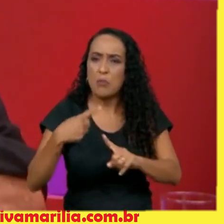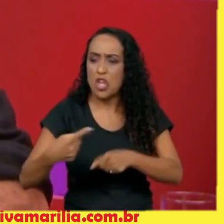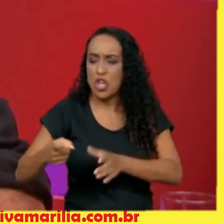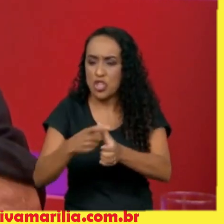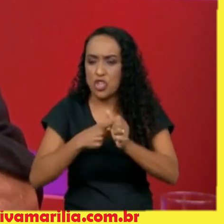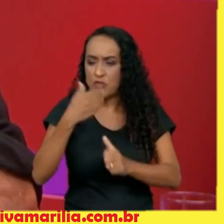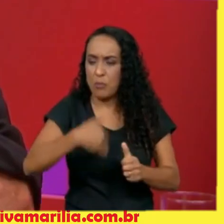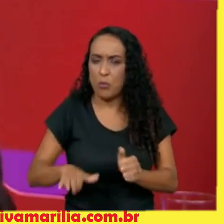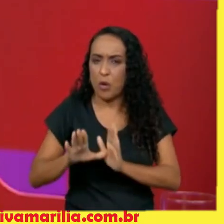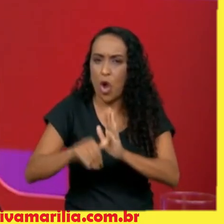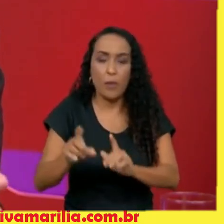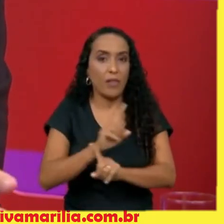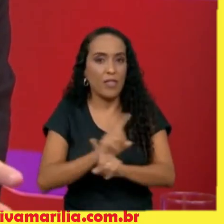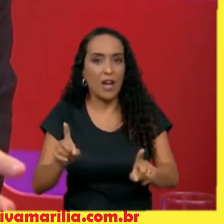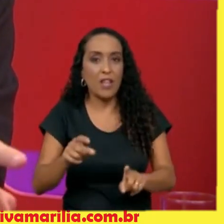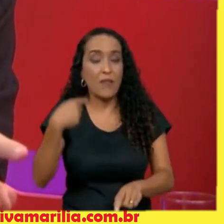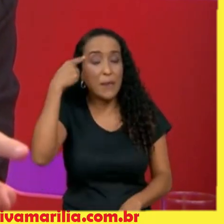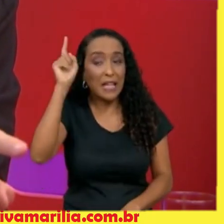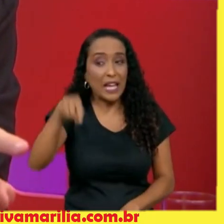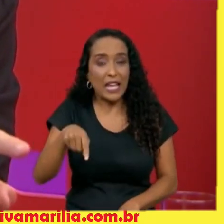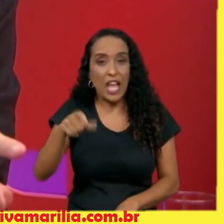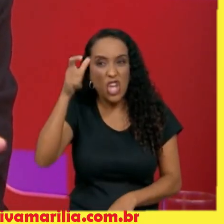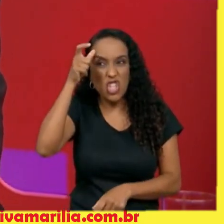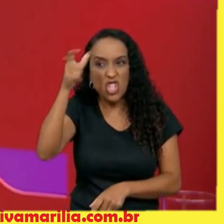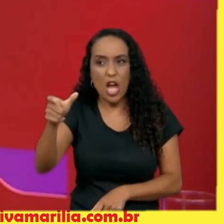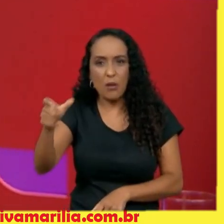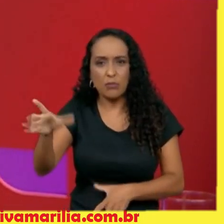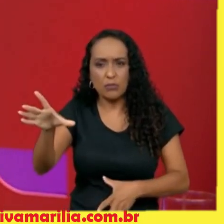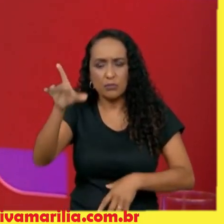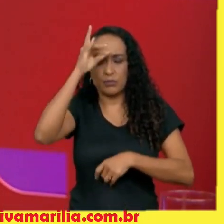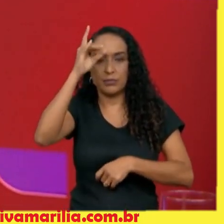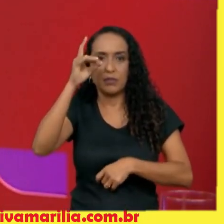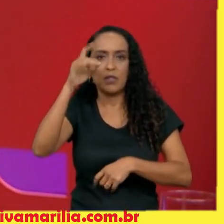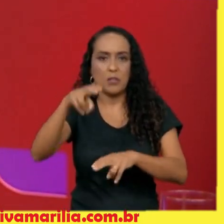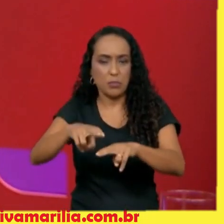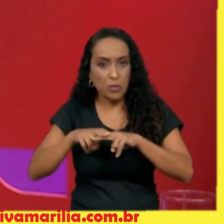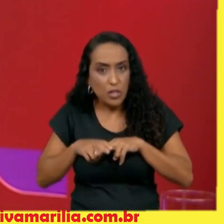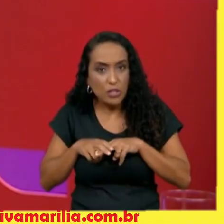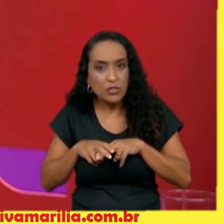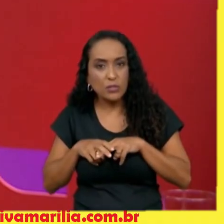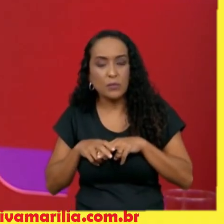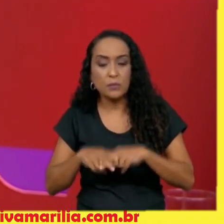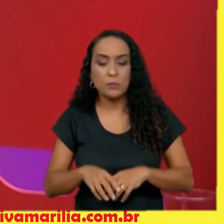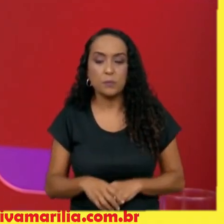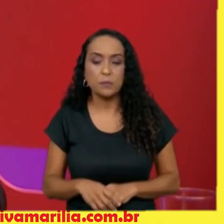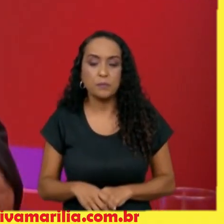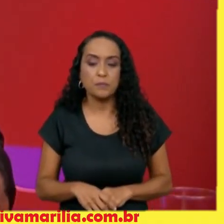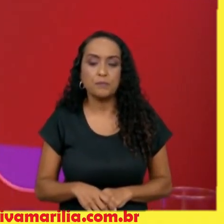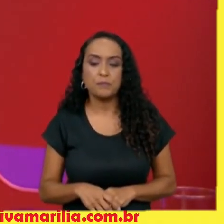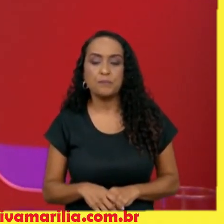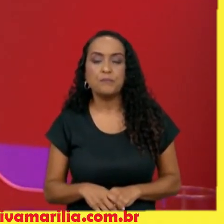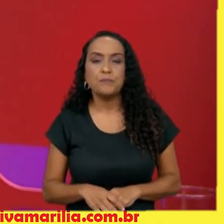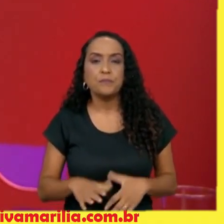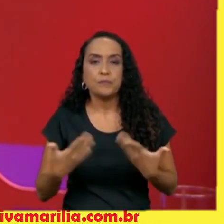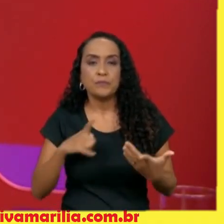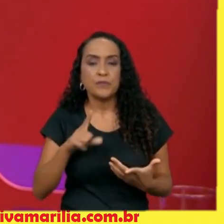tal, entendeu? Não, ele vai achar que é o diabo que entrou no corpo dele, tá? Ele precisa de uma sucessão de disco que carrego e tal, né? Então você